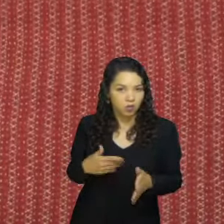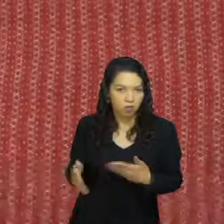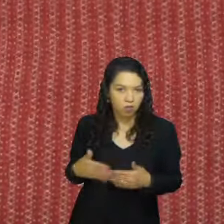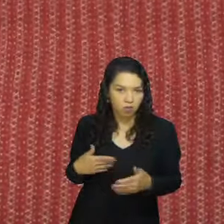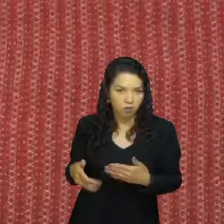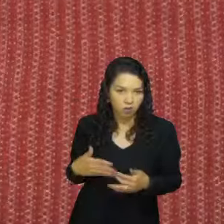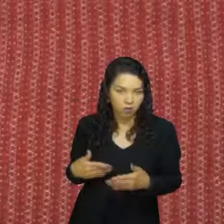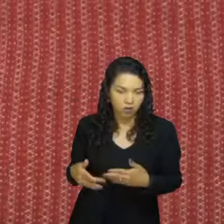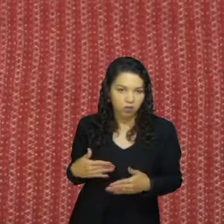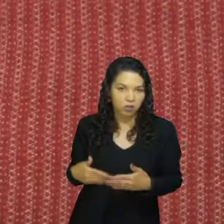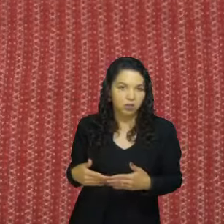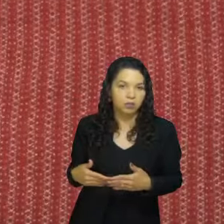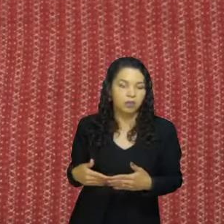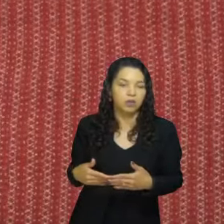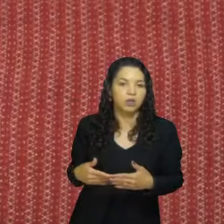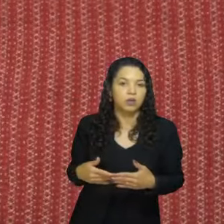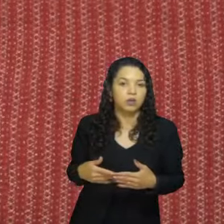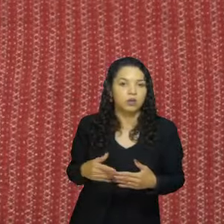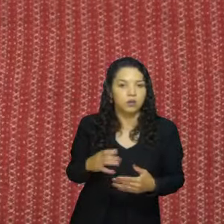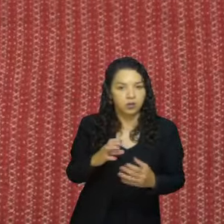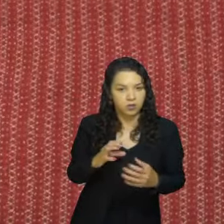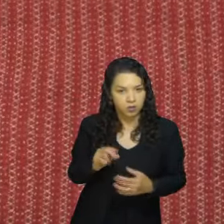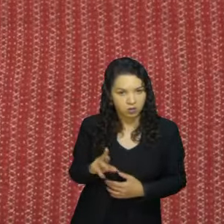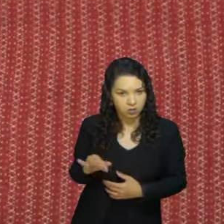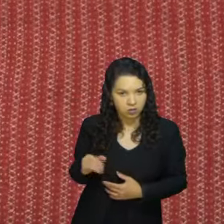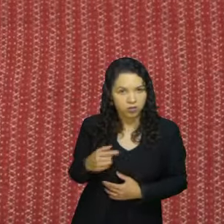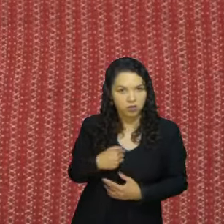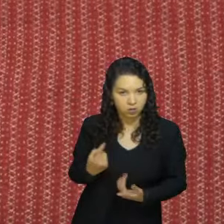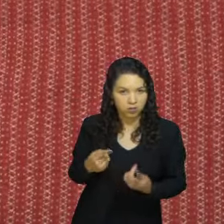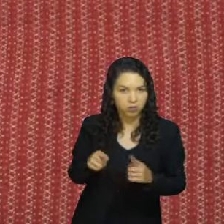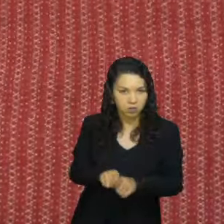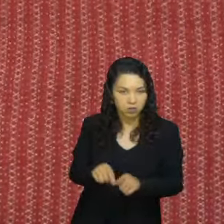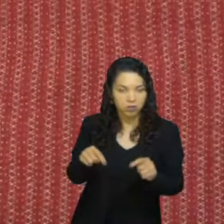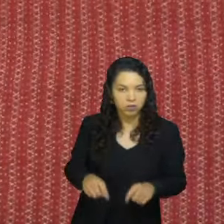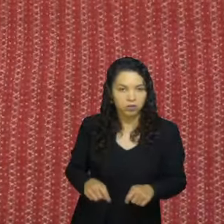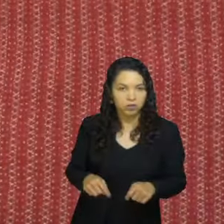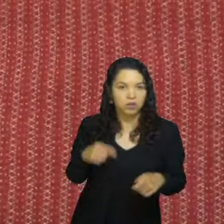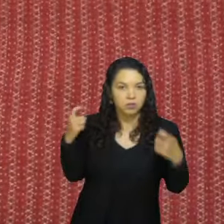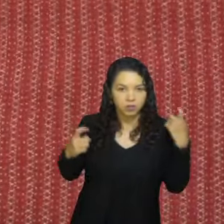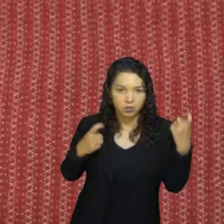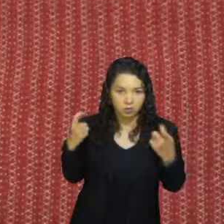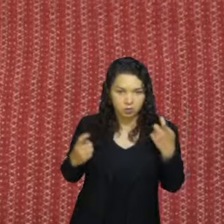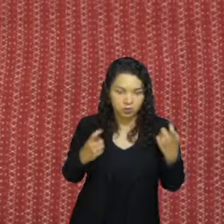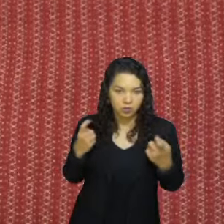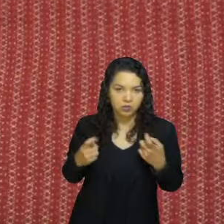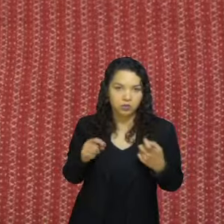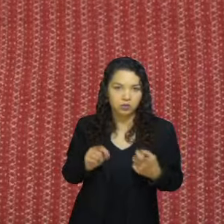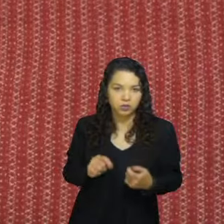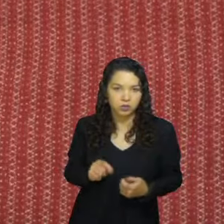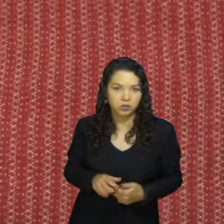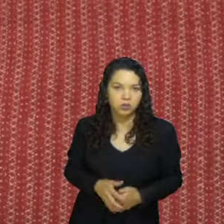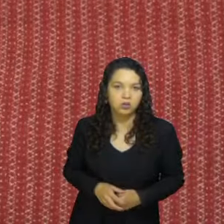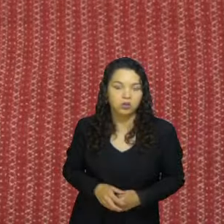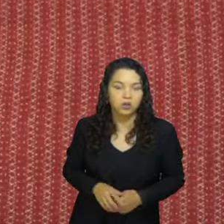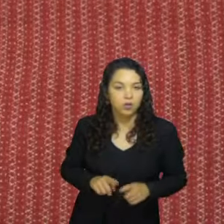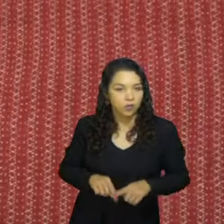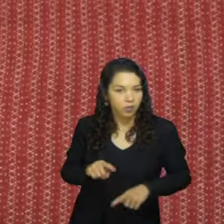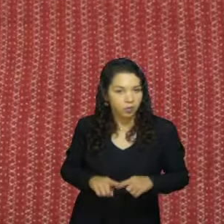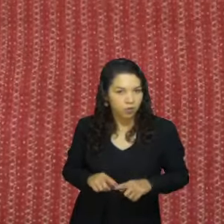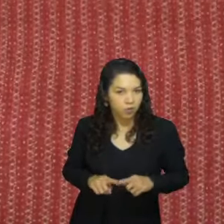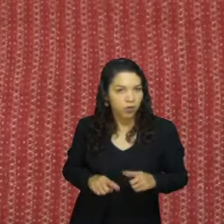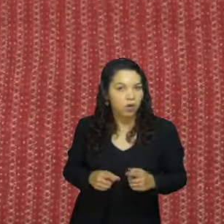cristão que exista. Então, o senhor terá um grande parceiro aqui dentro. E mais preocupante ainda, é a ferramenta utilizada